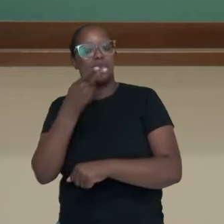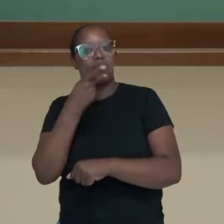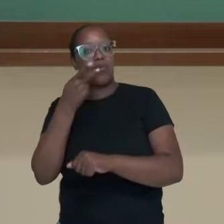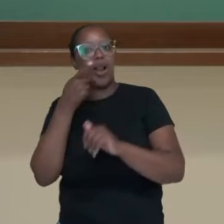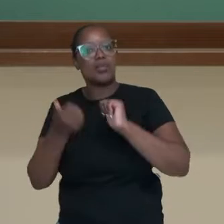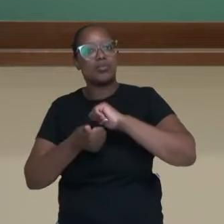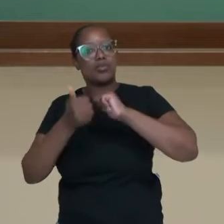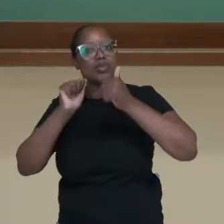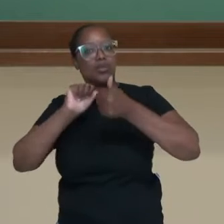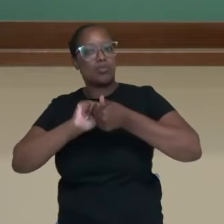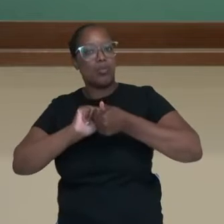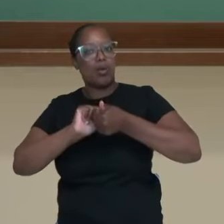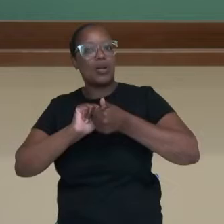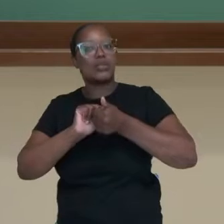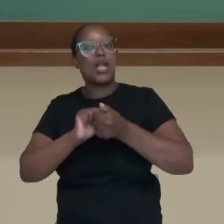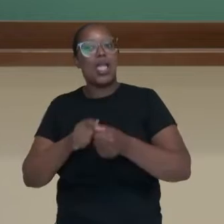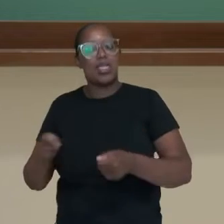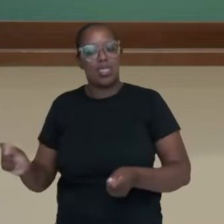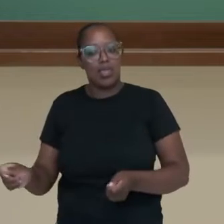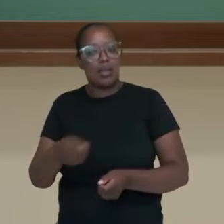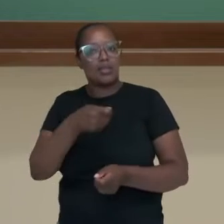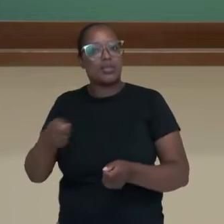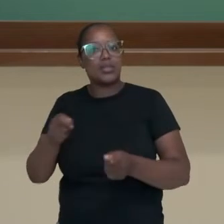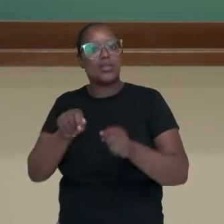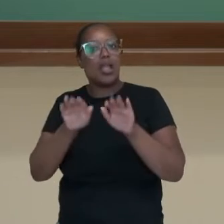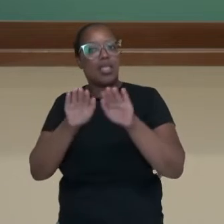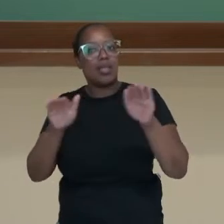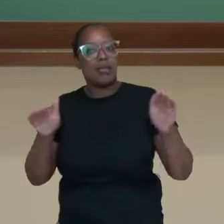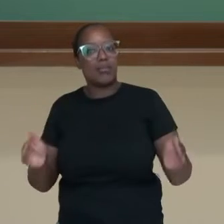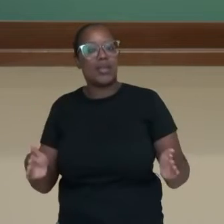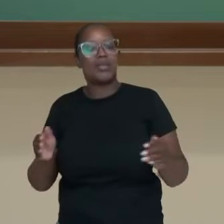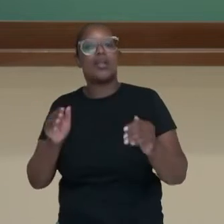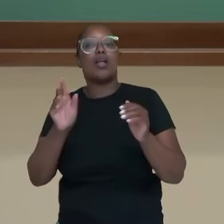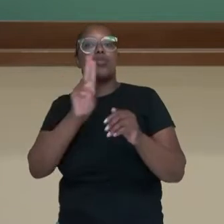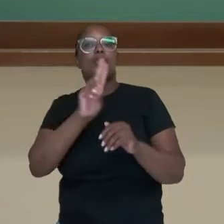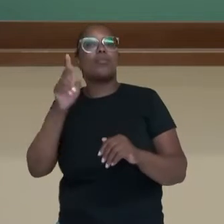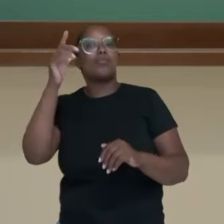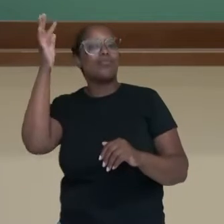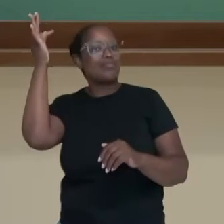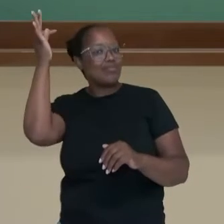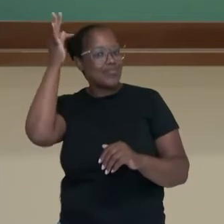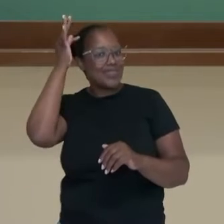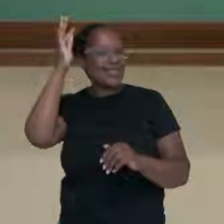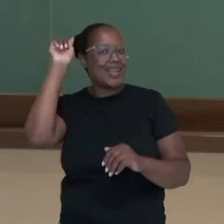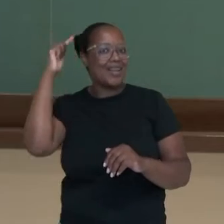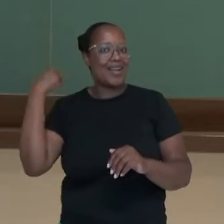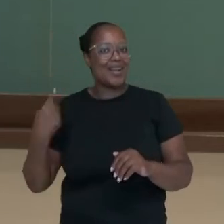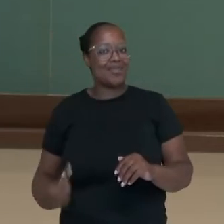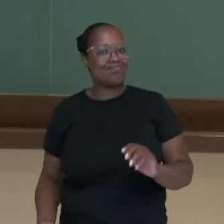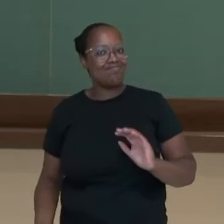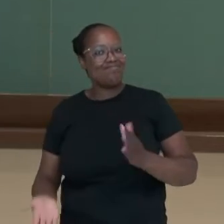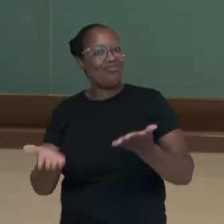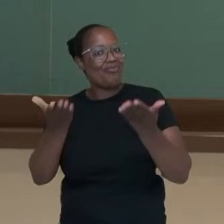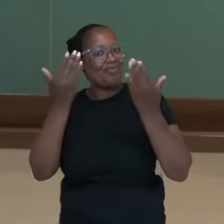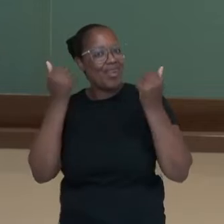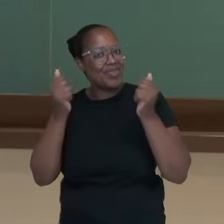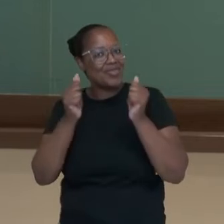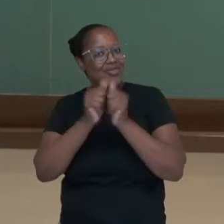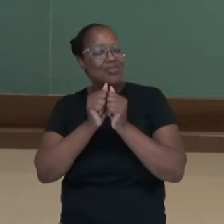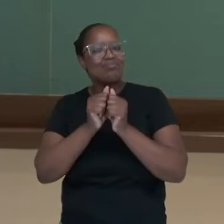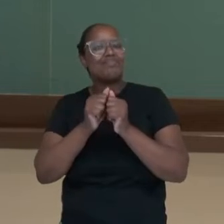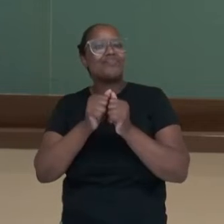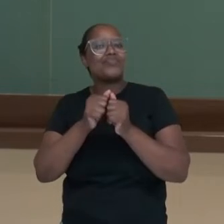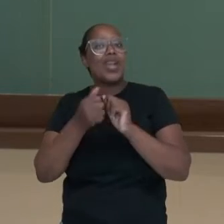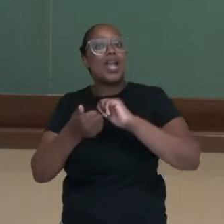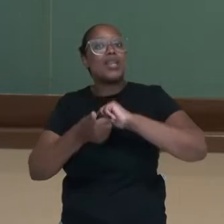de rede, tênis de mesa. Eu sou a professora Franciele Galdino, vem comigo. Então vamos lá,